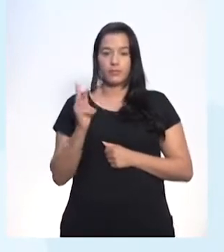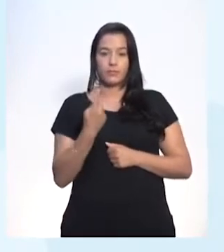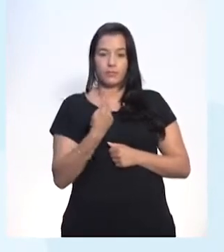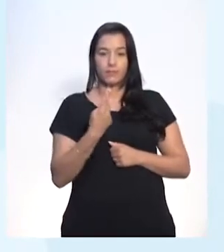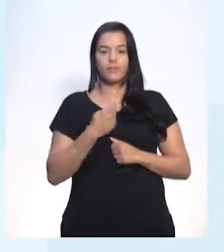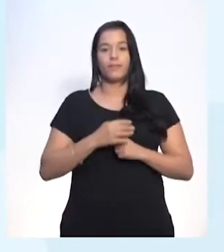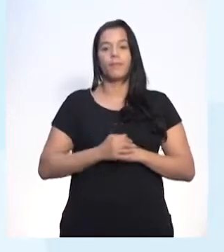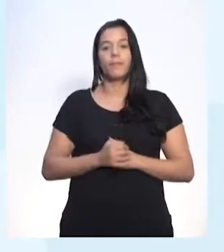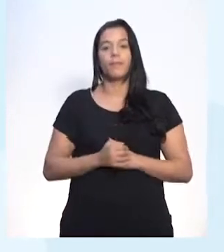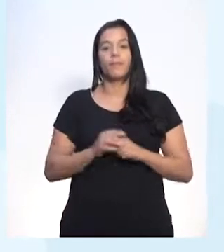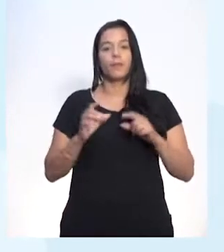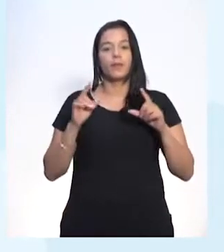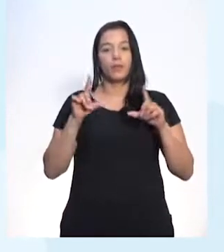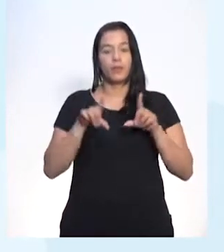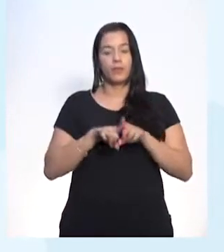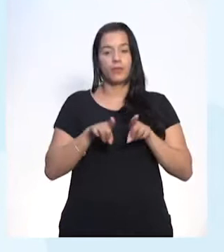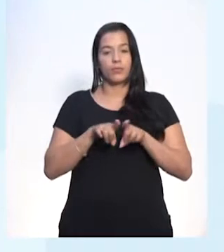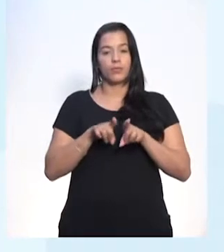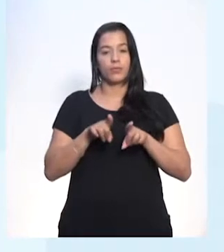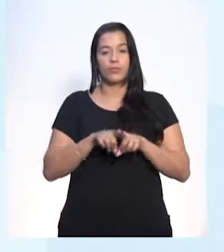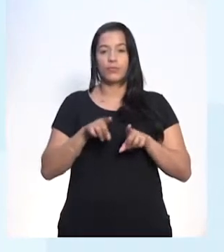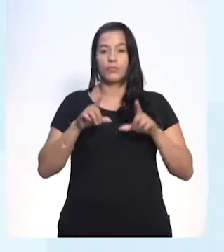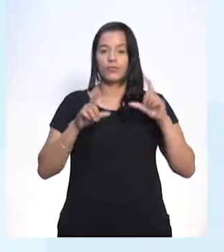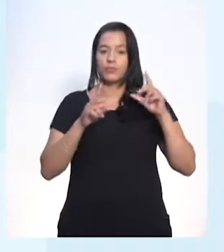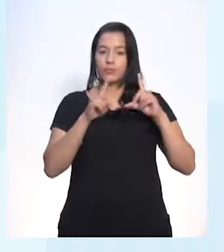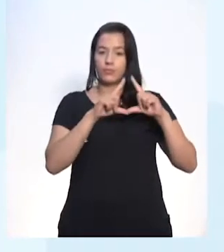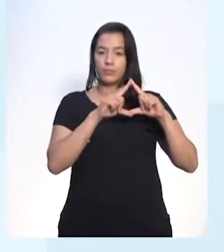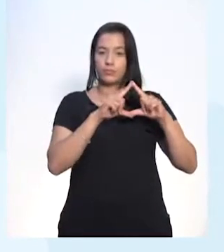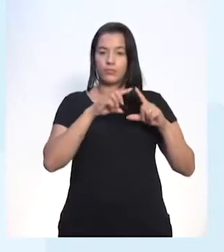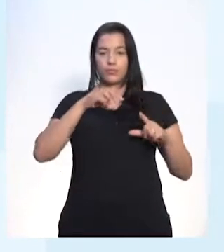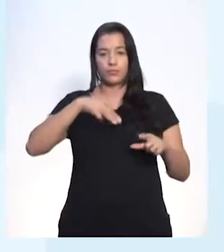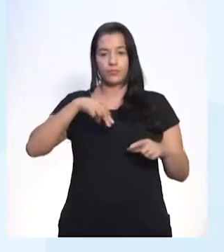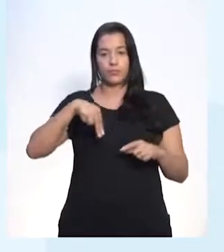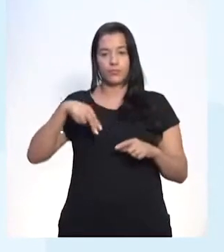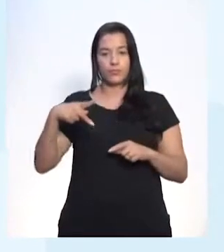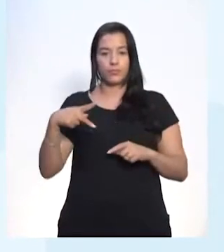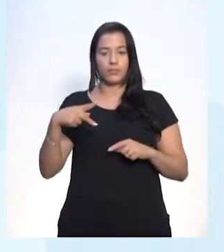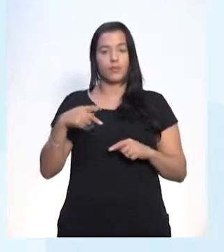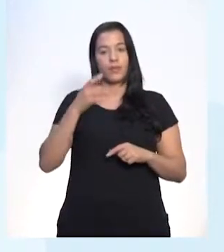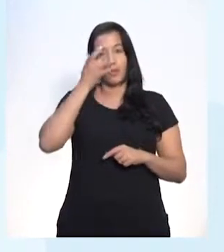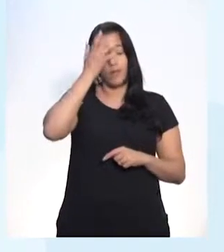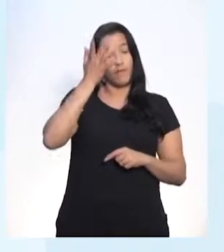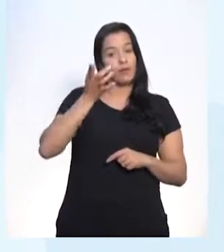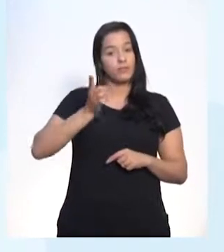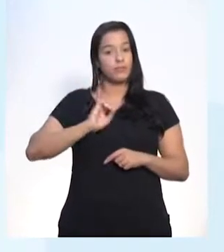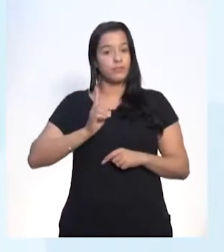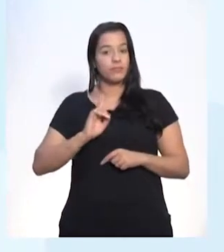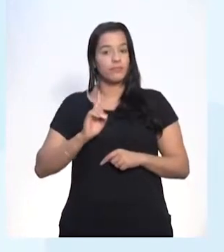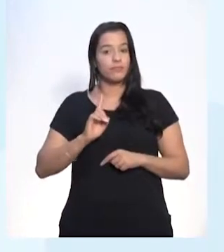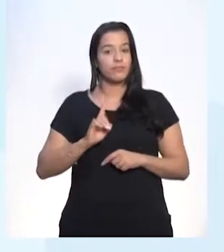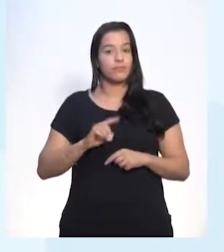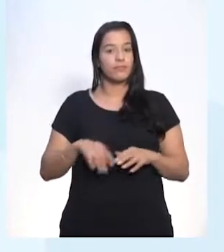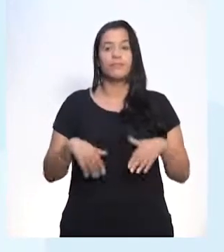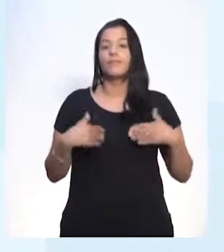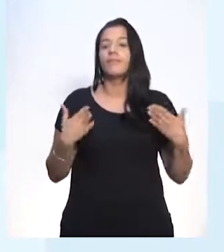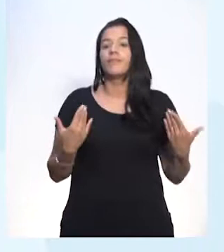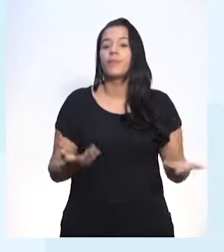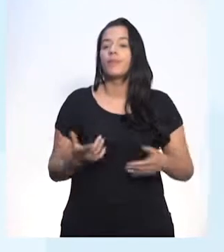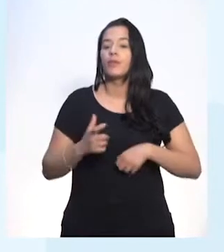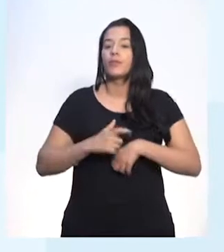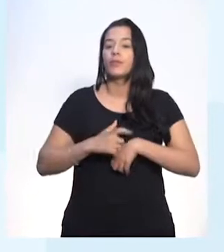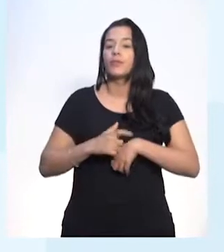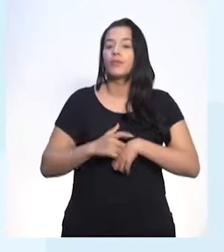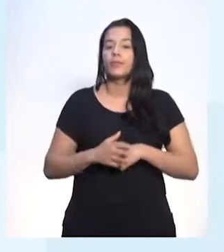H no triângulo grandão. Ah, será que agora está fácil ou não? Professora Roberta, quanto